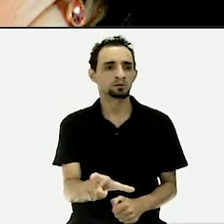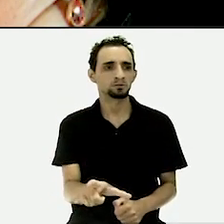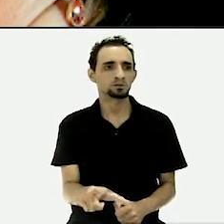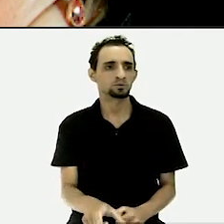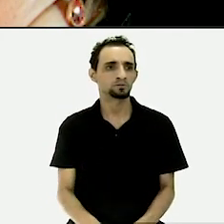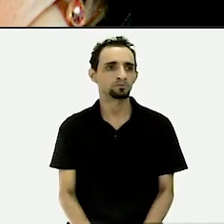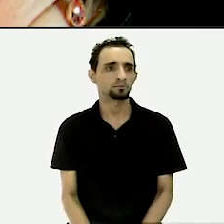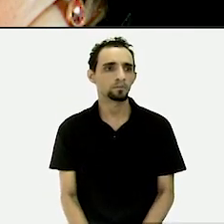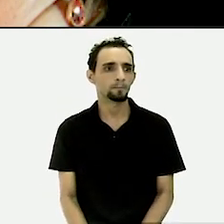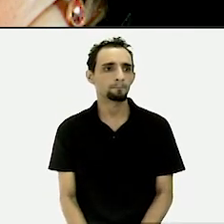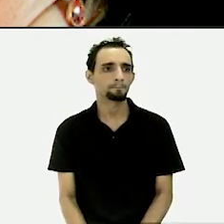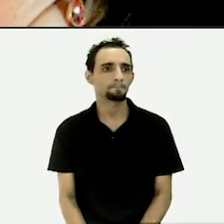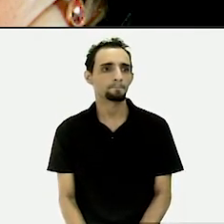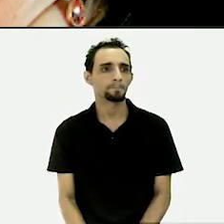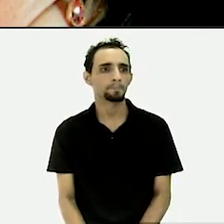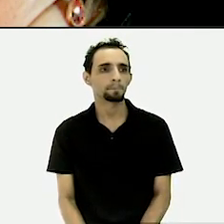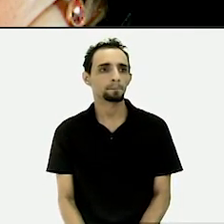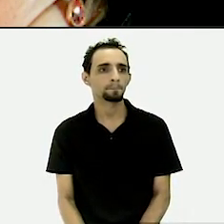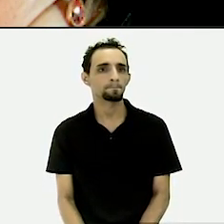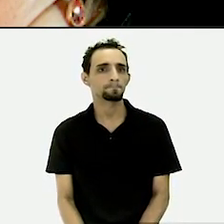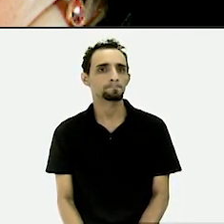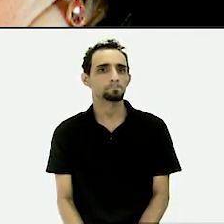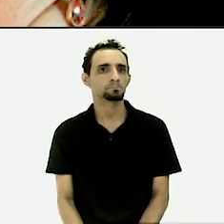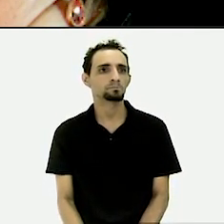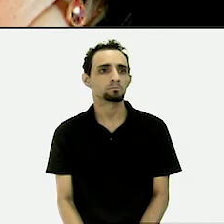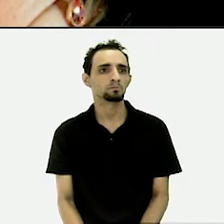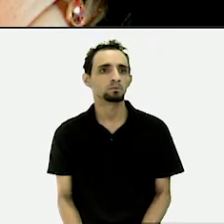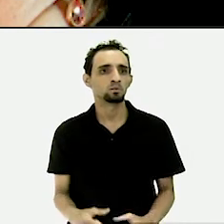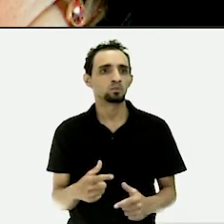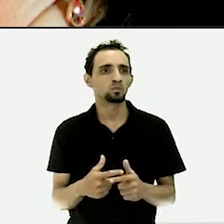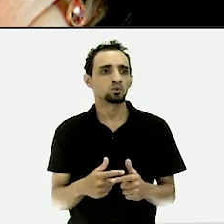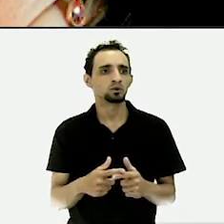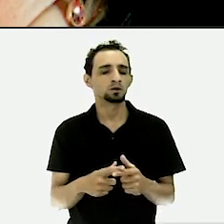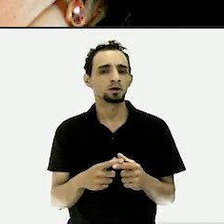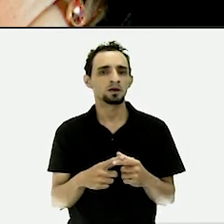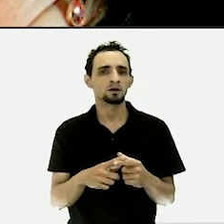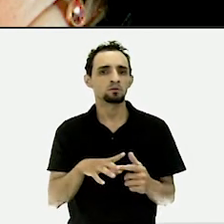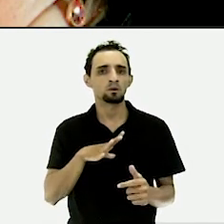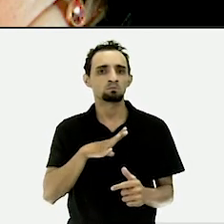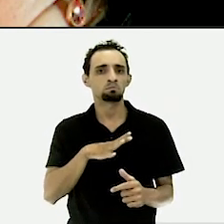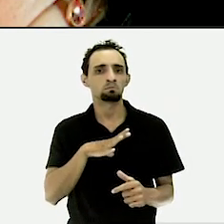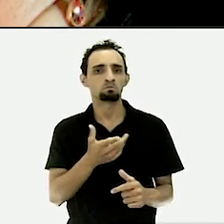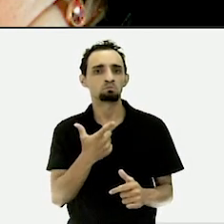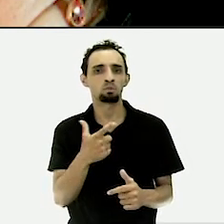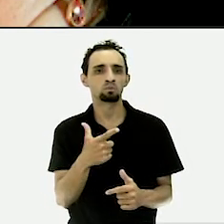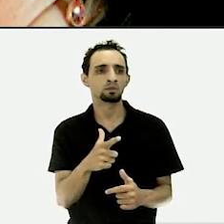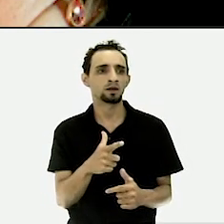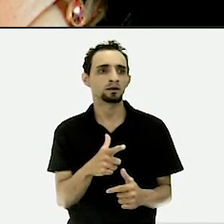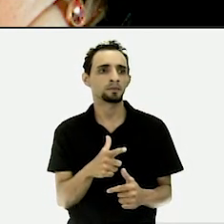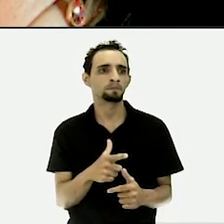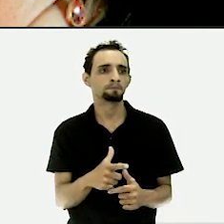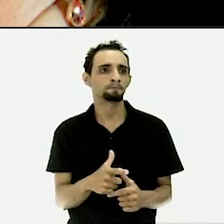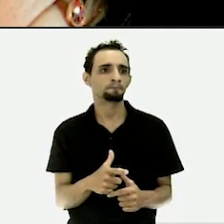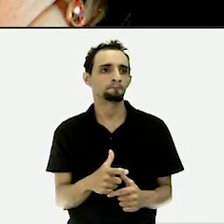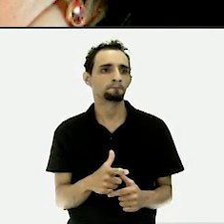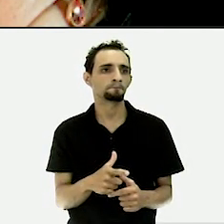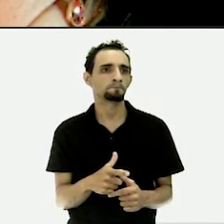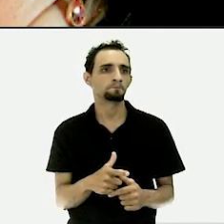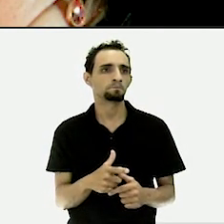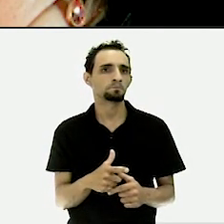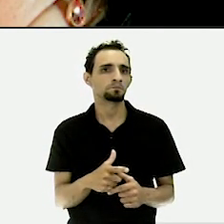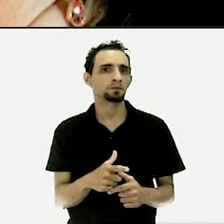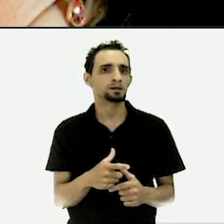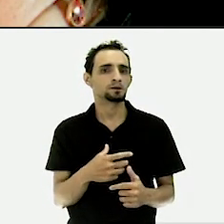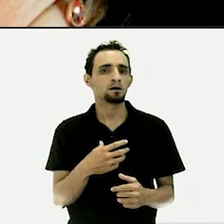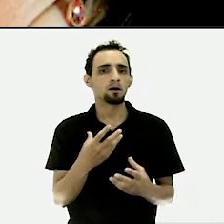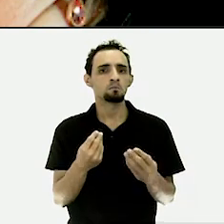aqui de uma forma para vocês, mulheres. Estou aqui como representante da mulher da Câmara. Se você sentir no seu coração, se